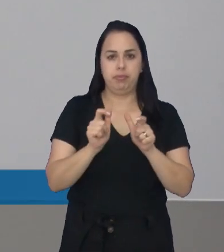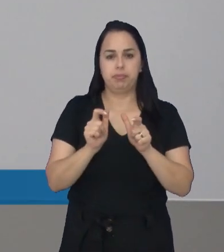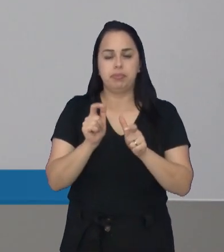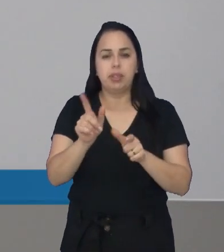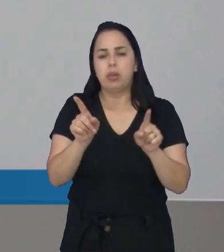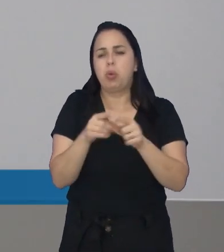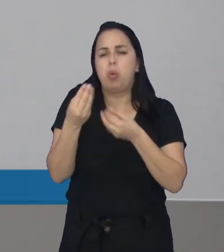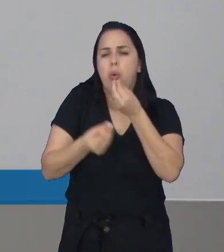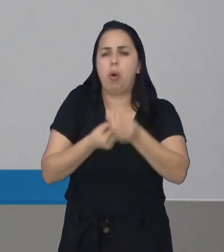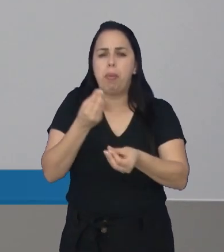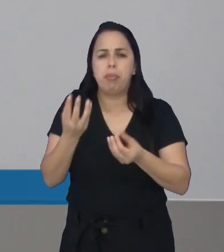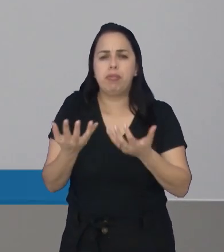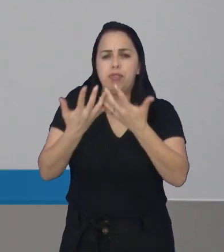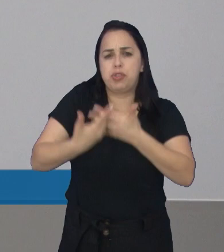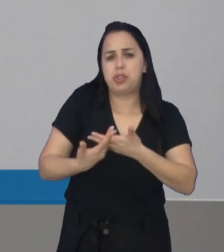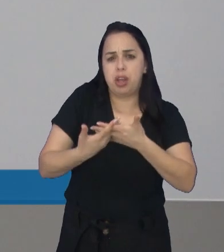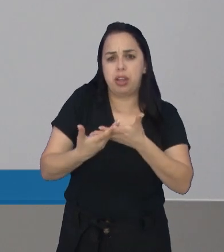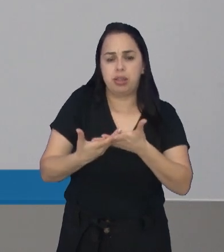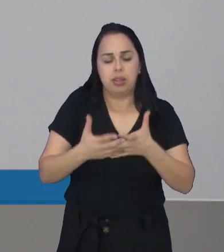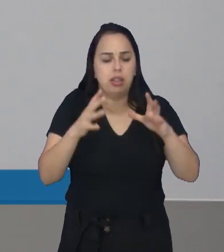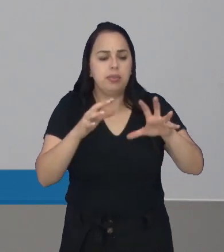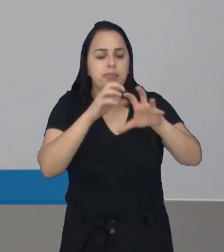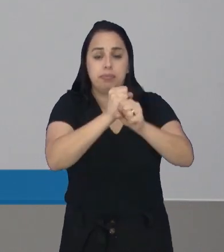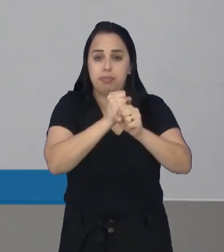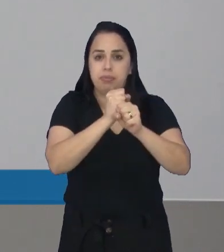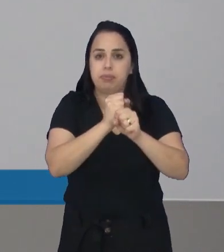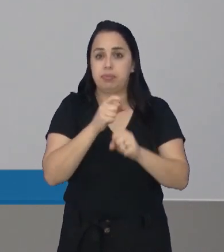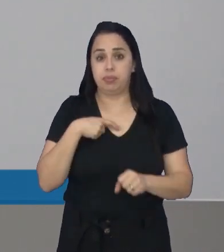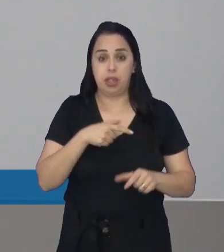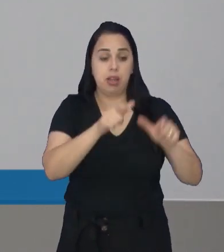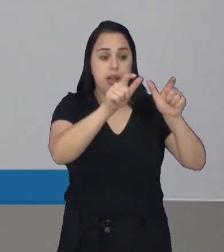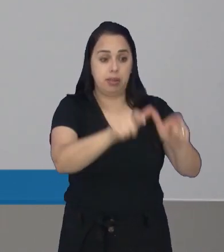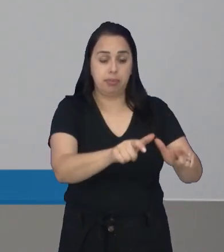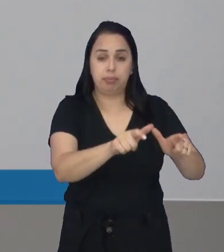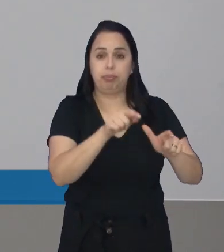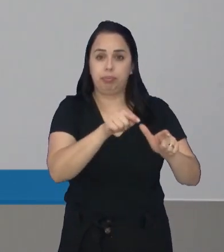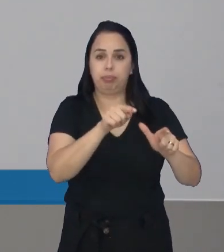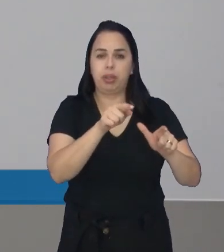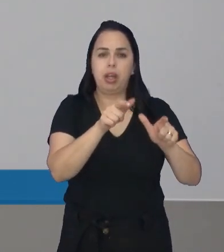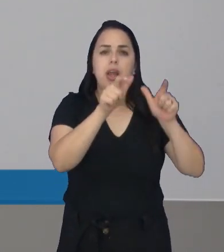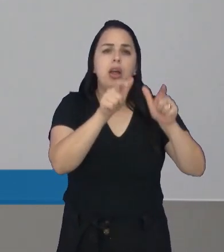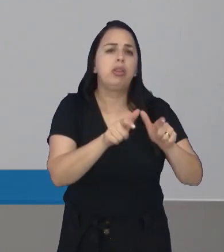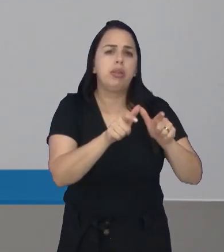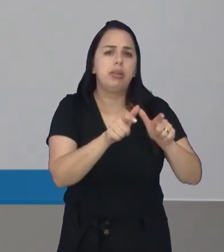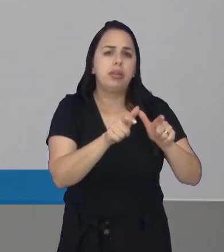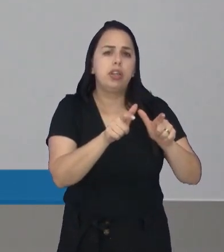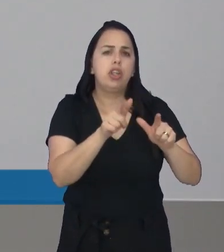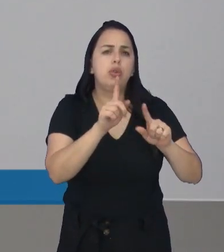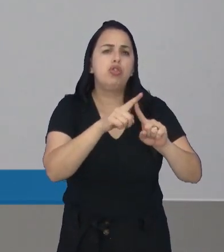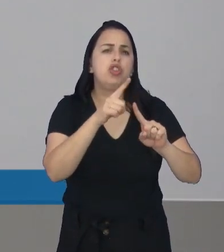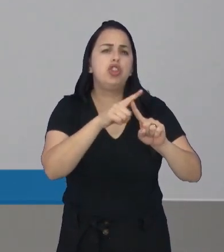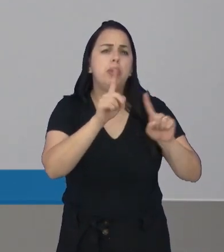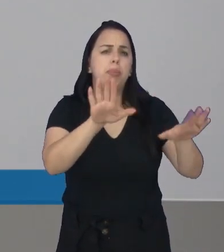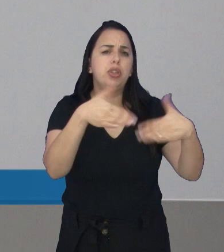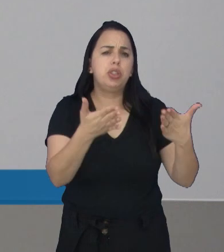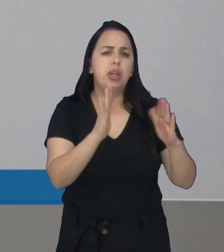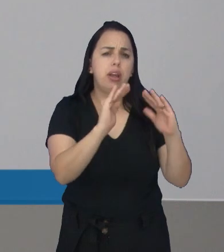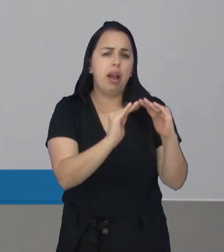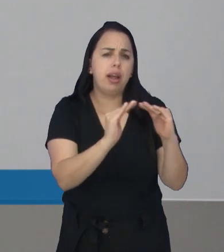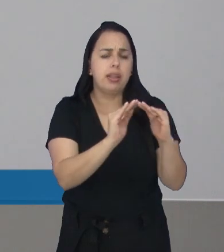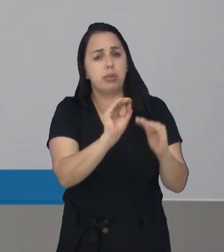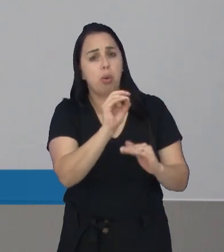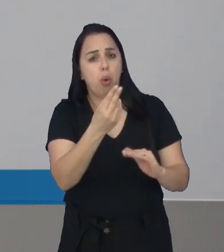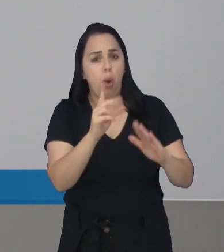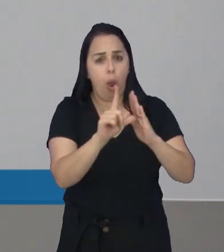fórmula da outorga você tem a figura do fator de planejamento e do fator sustentabilidade o fator de planejamento é a localização e o tipo de empreendimento que você quer fazer